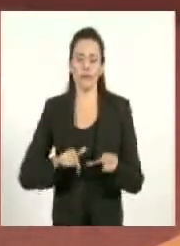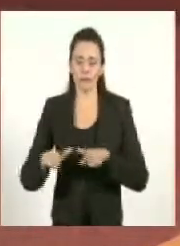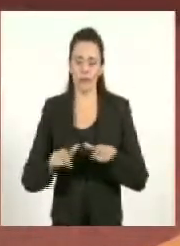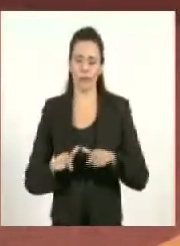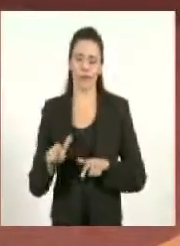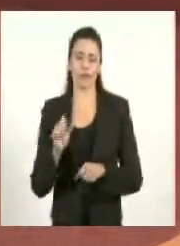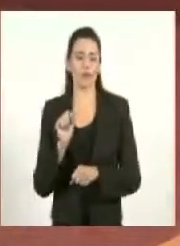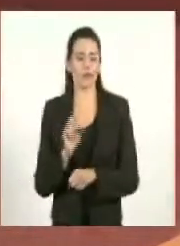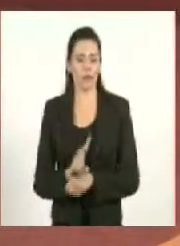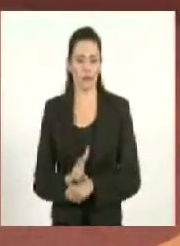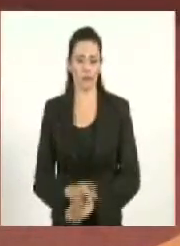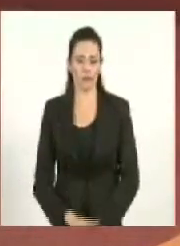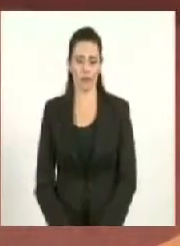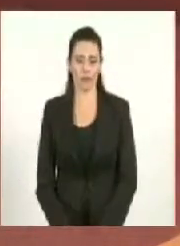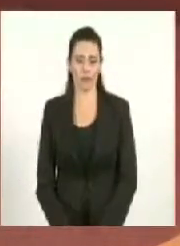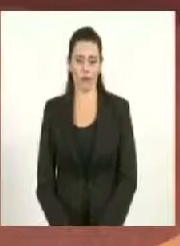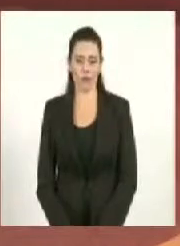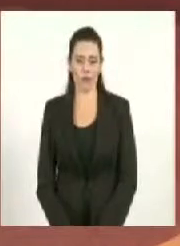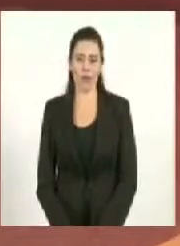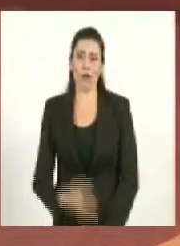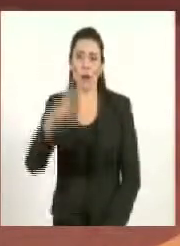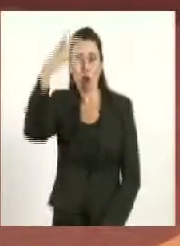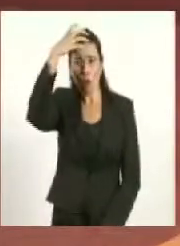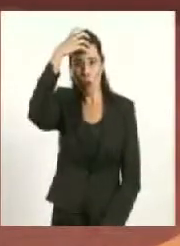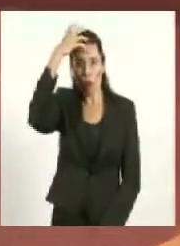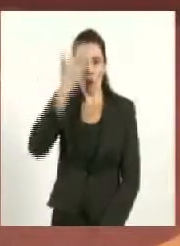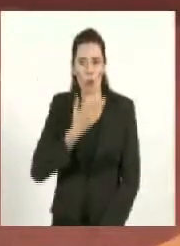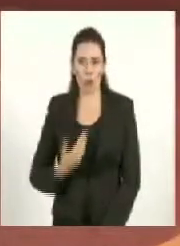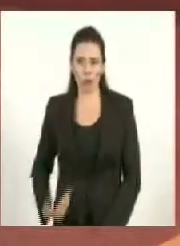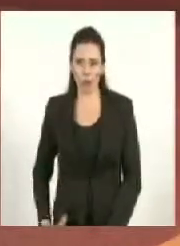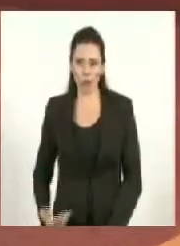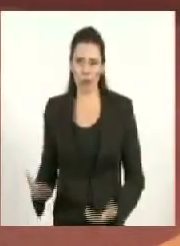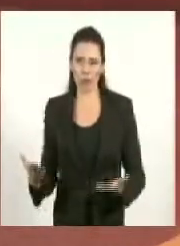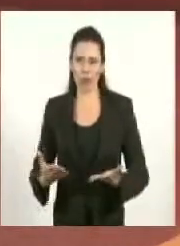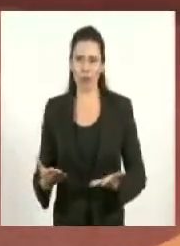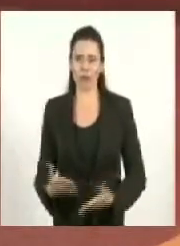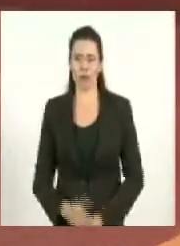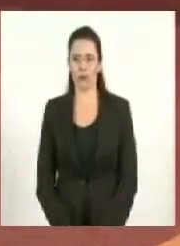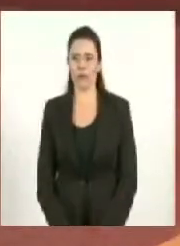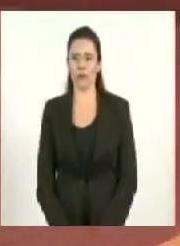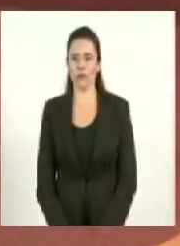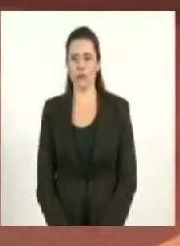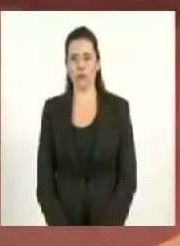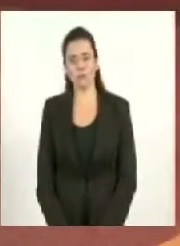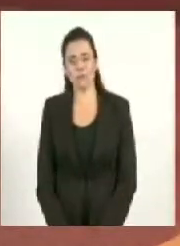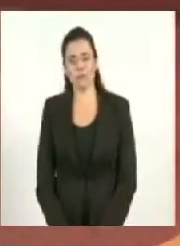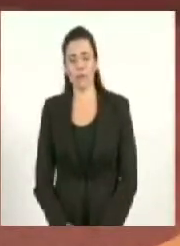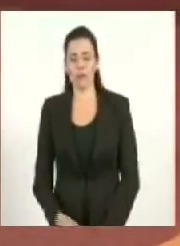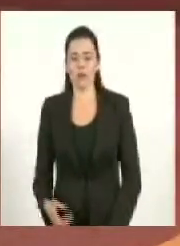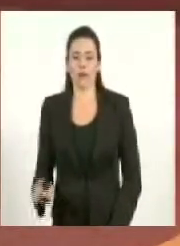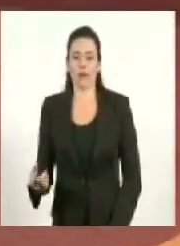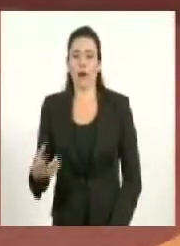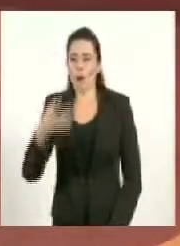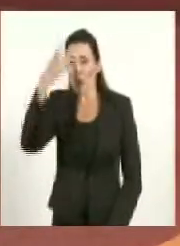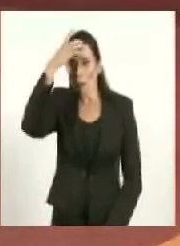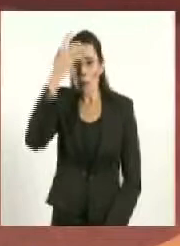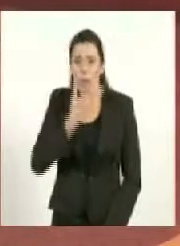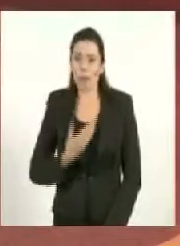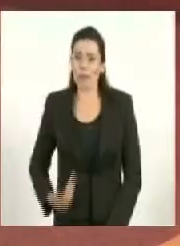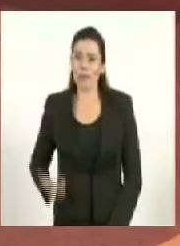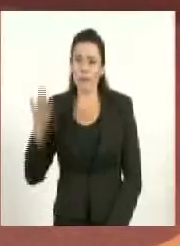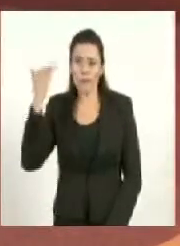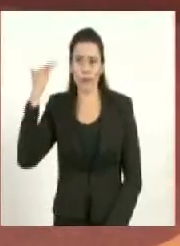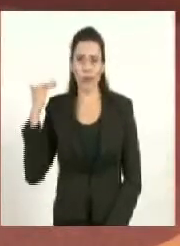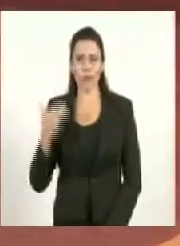culpa o governo passado. Tudo ele acha que o governo passado não fazia, ele também não faz. Aí a Vale e a Alumar não são